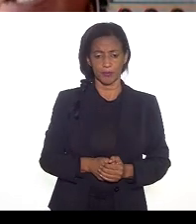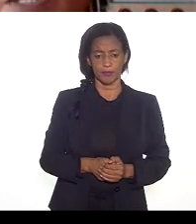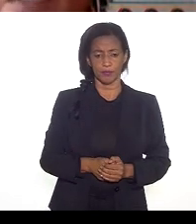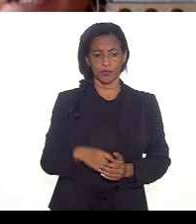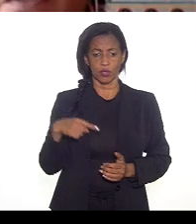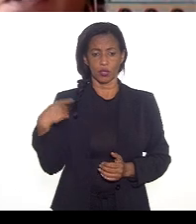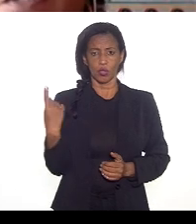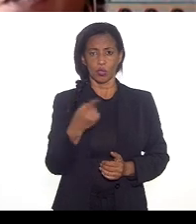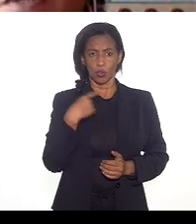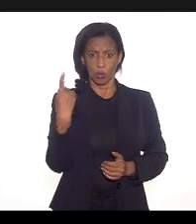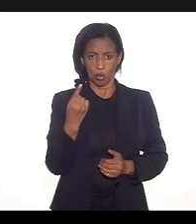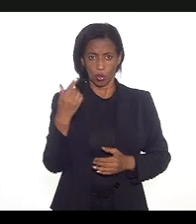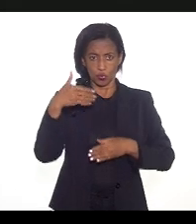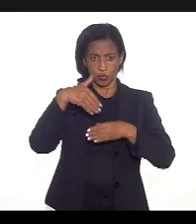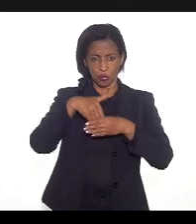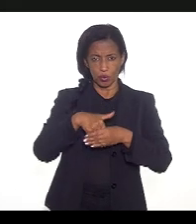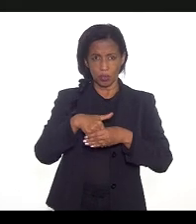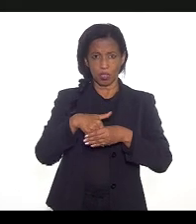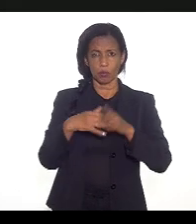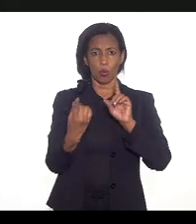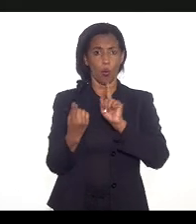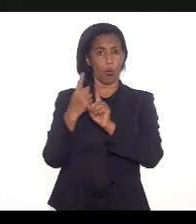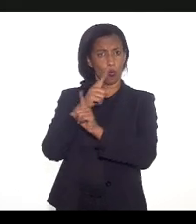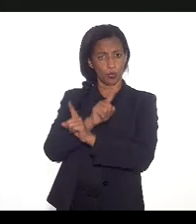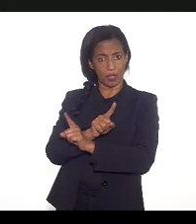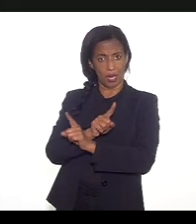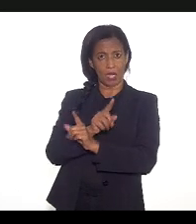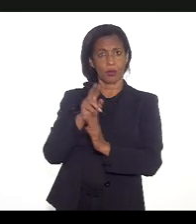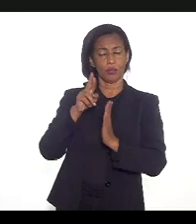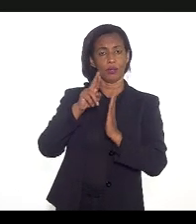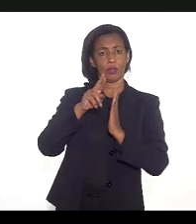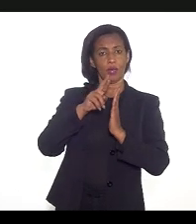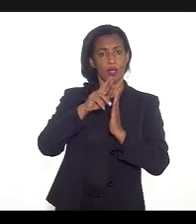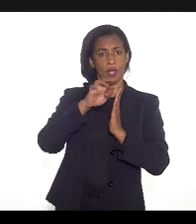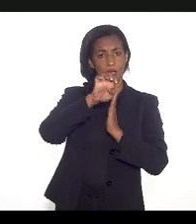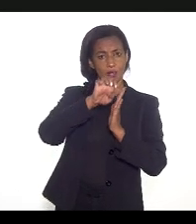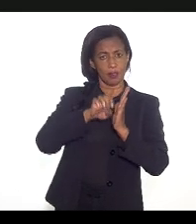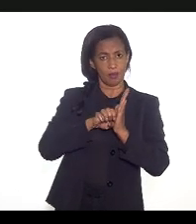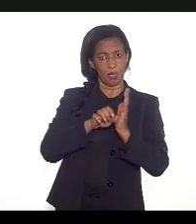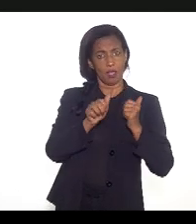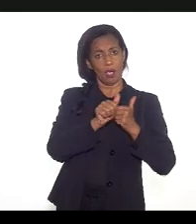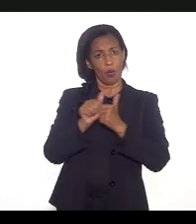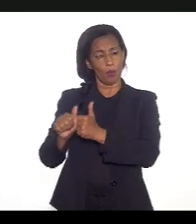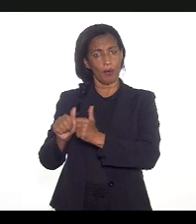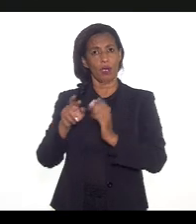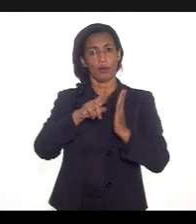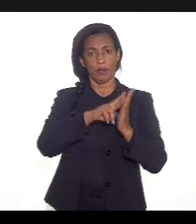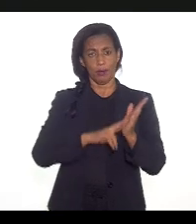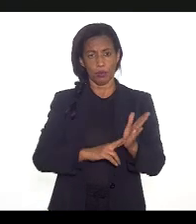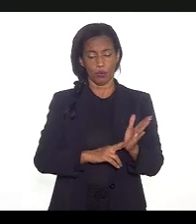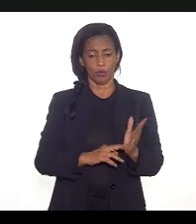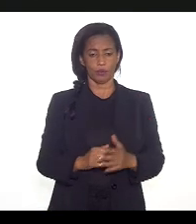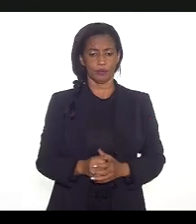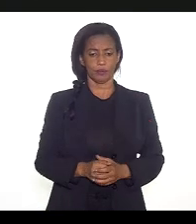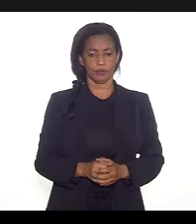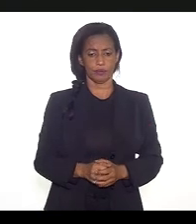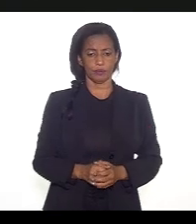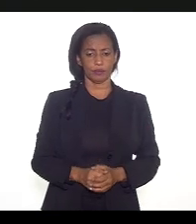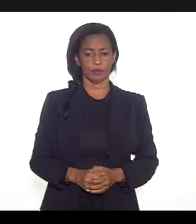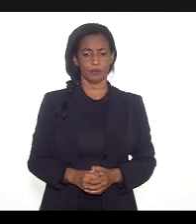Nós votamos não, contrário às emendas, acompanhando o relator. Pois é, olha só, senhor presidente.